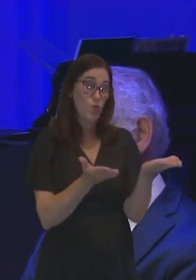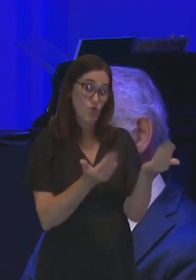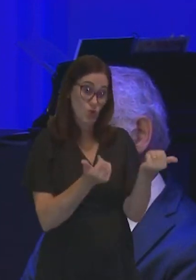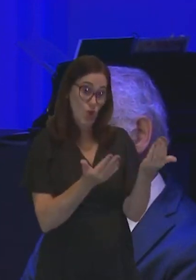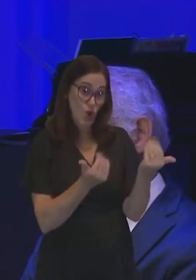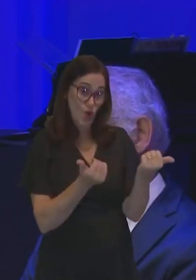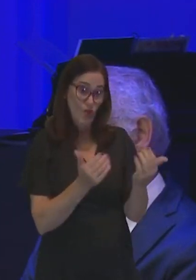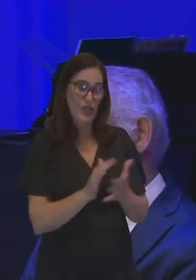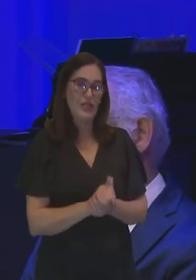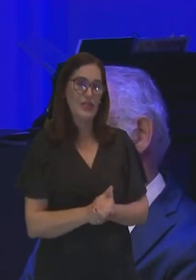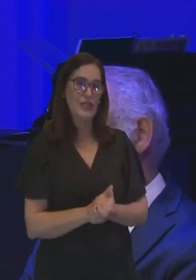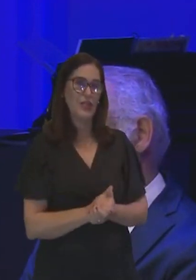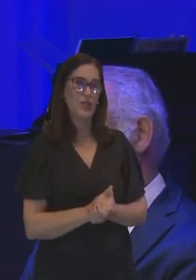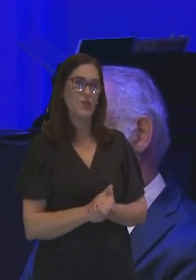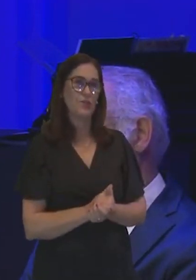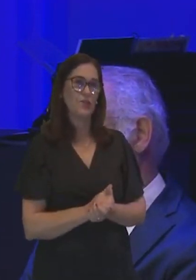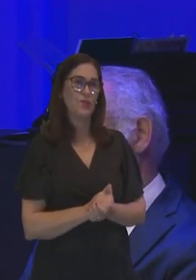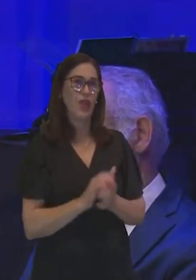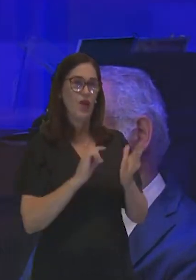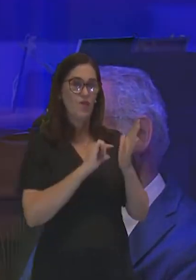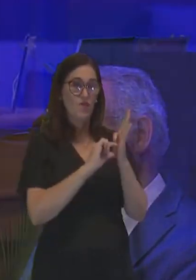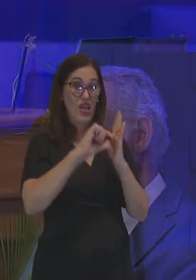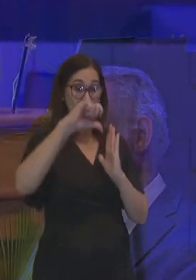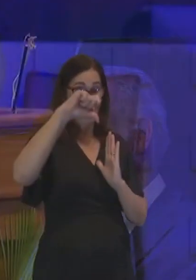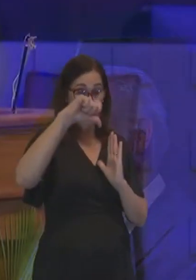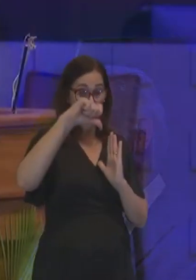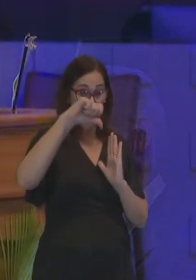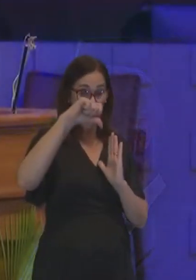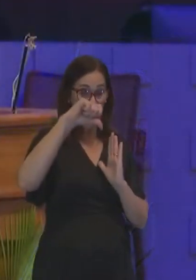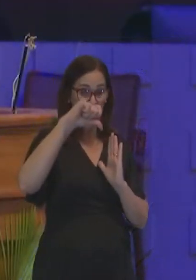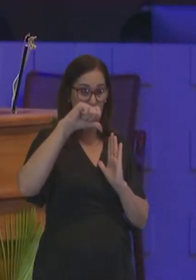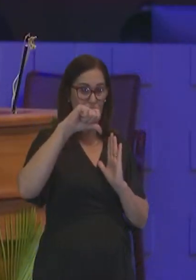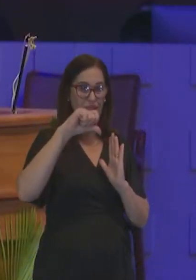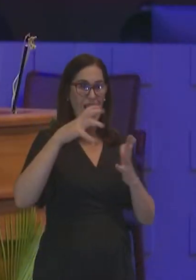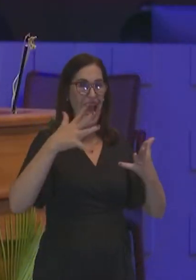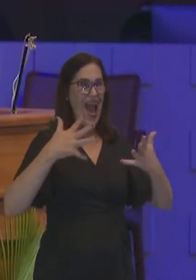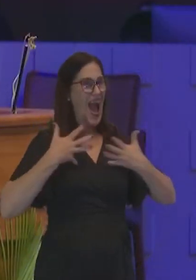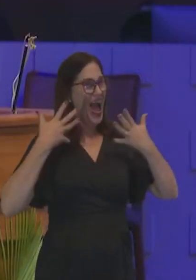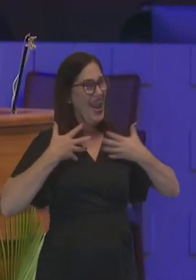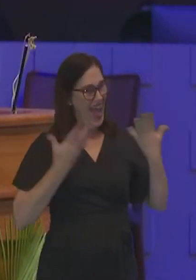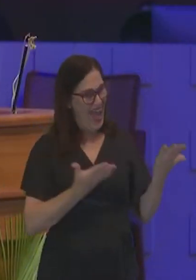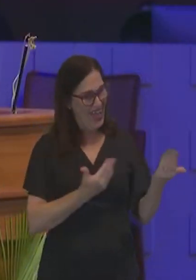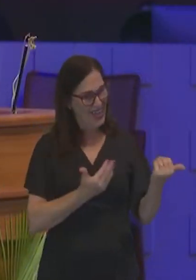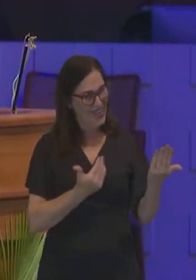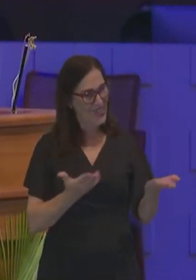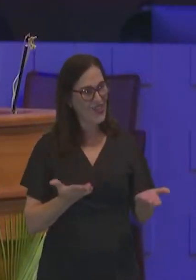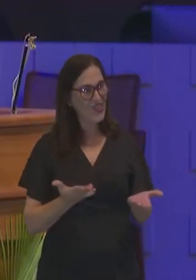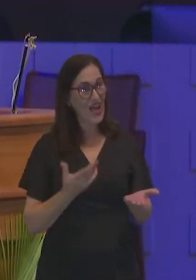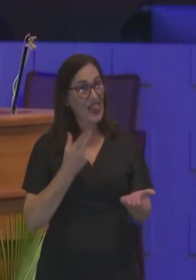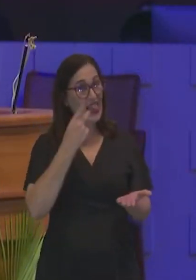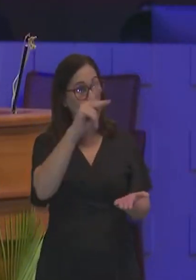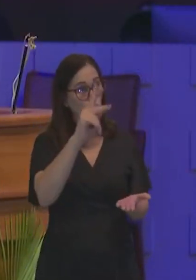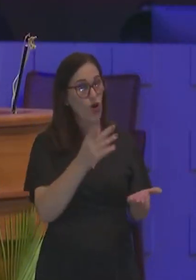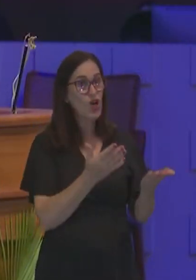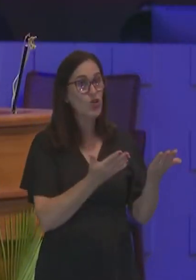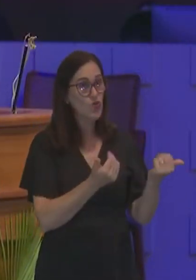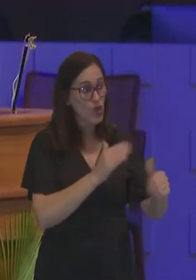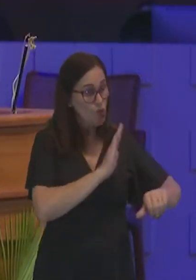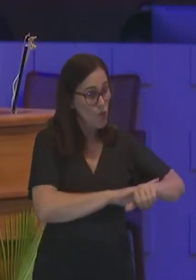jovens, lá no verso 9: alegra-te, jovem, na tua